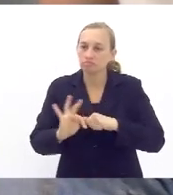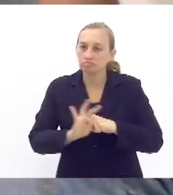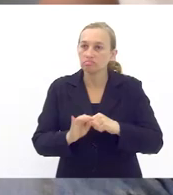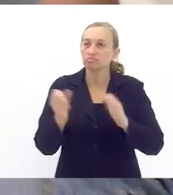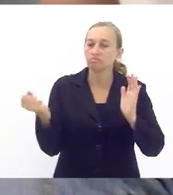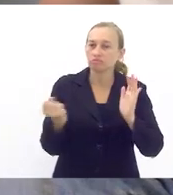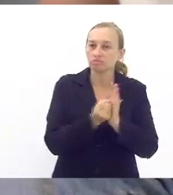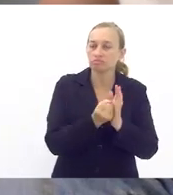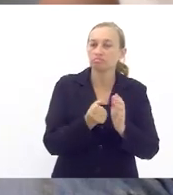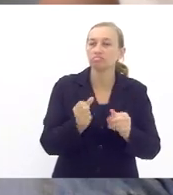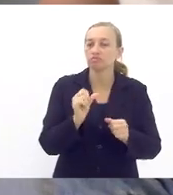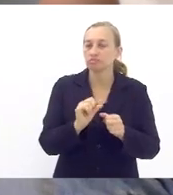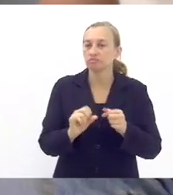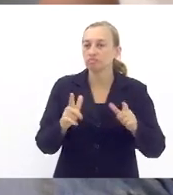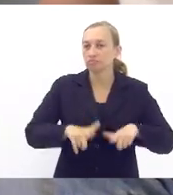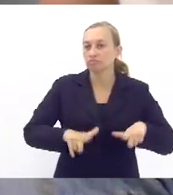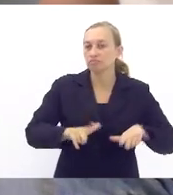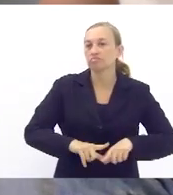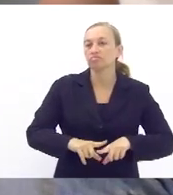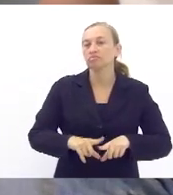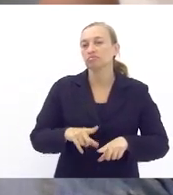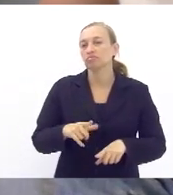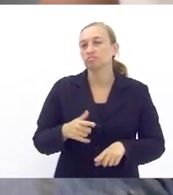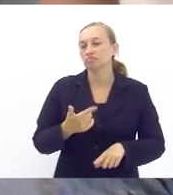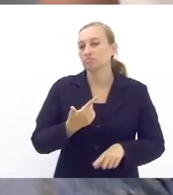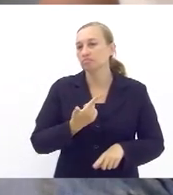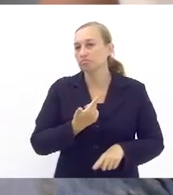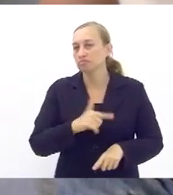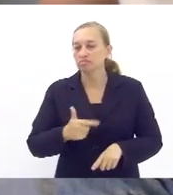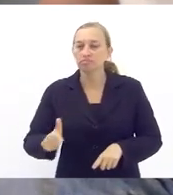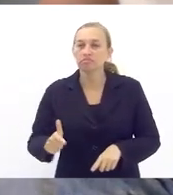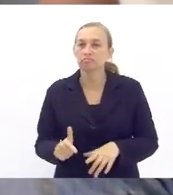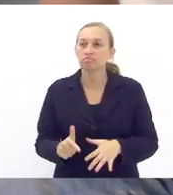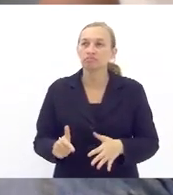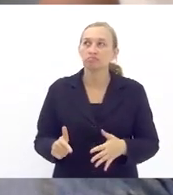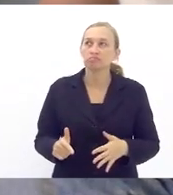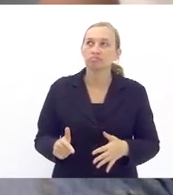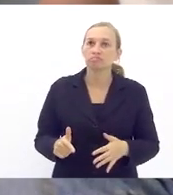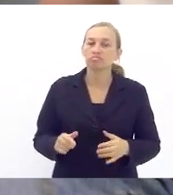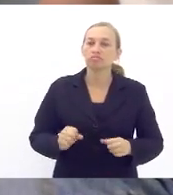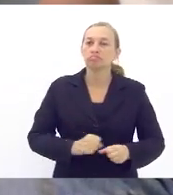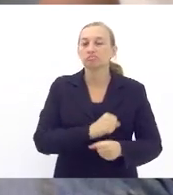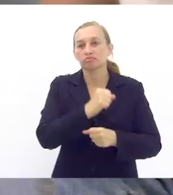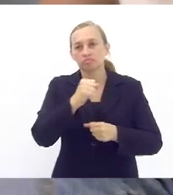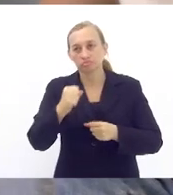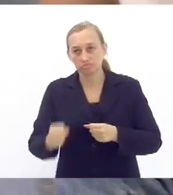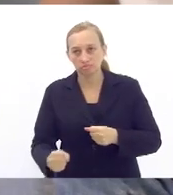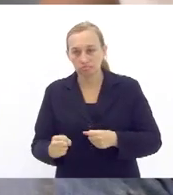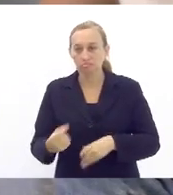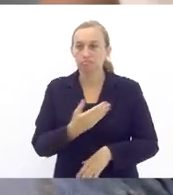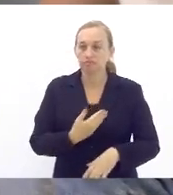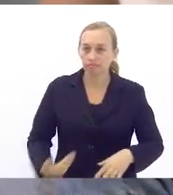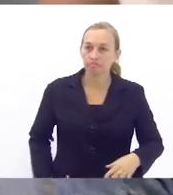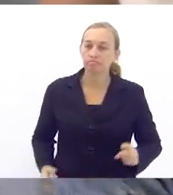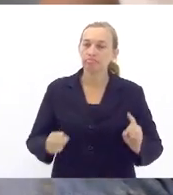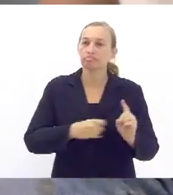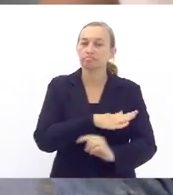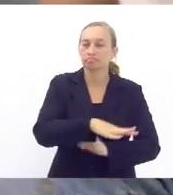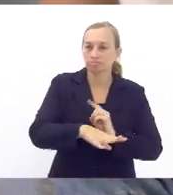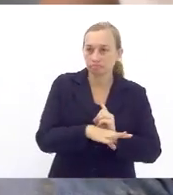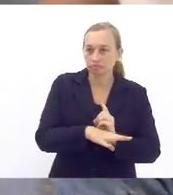patrimônio realiza num bem tombado se a gente não tiver a tanto poder público quanto a sociedade civil